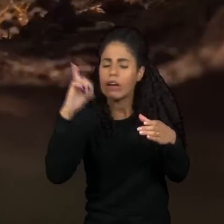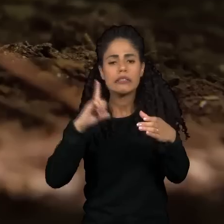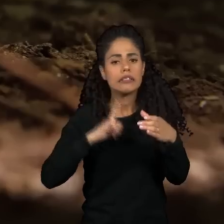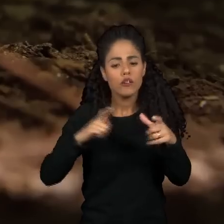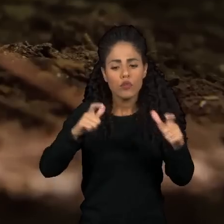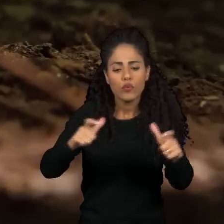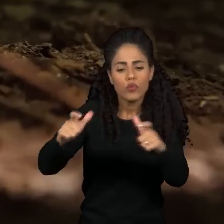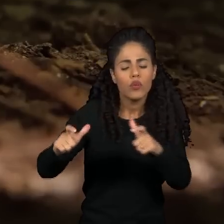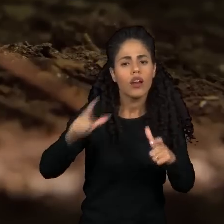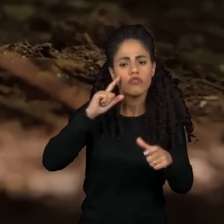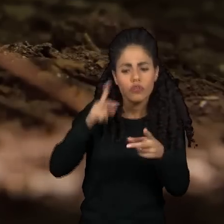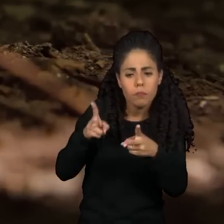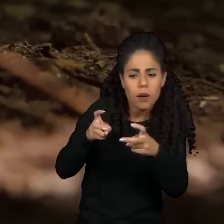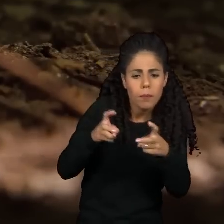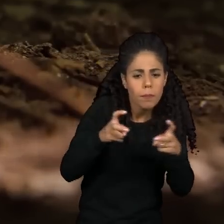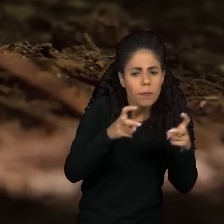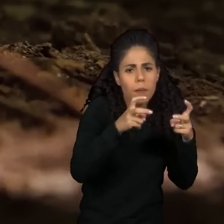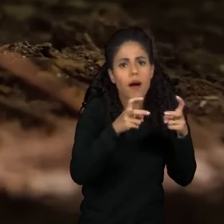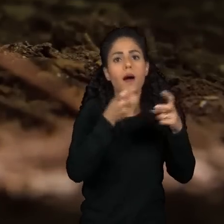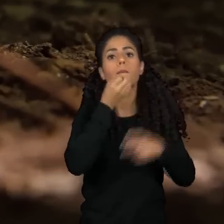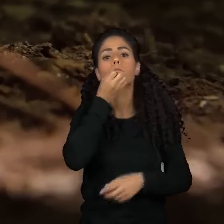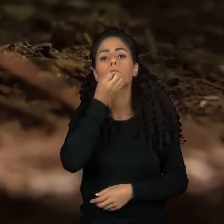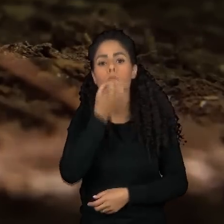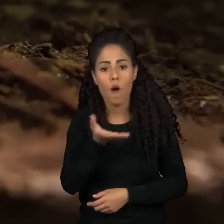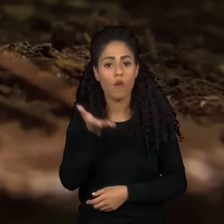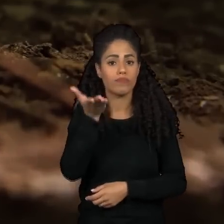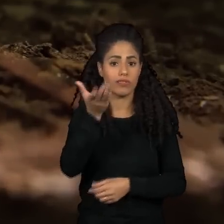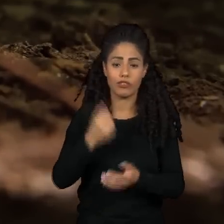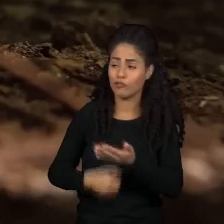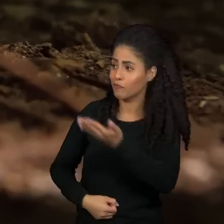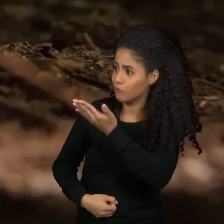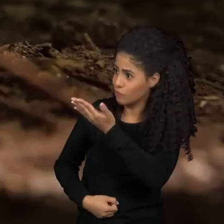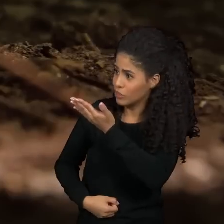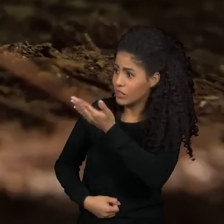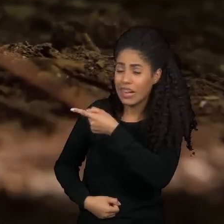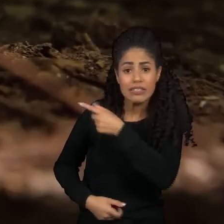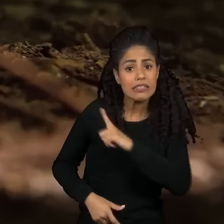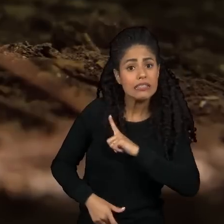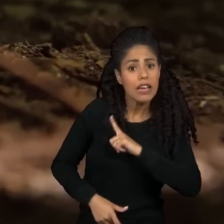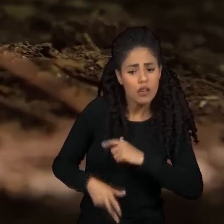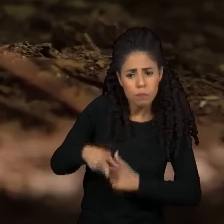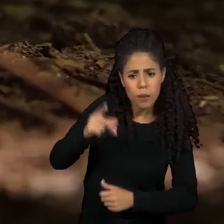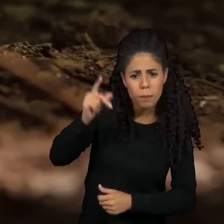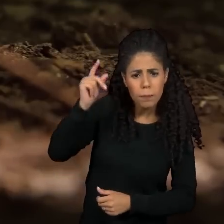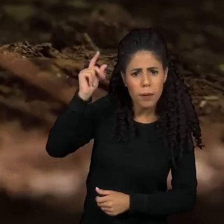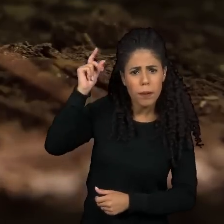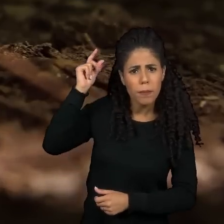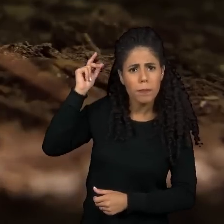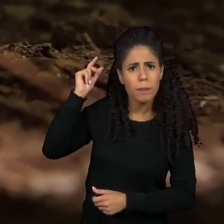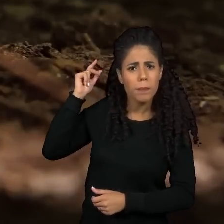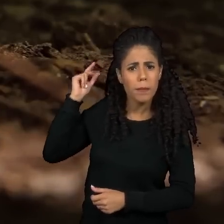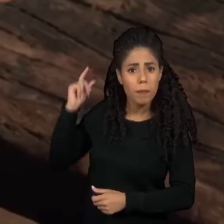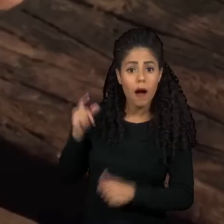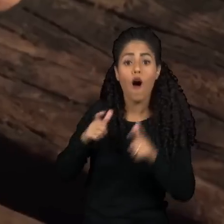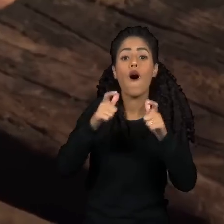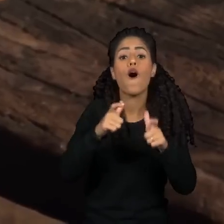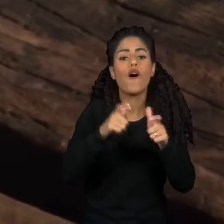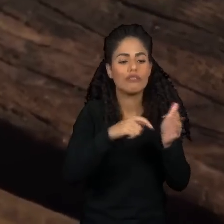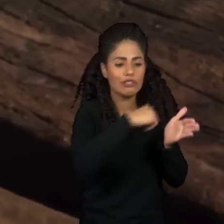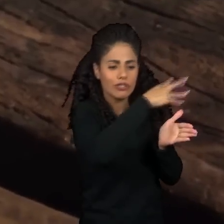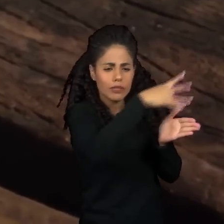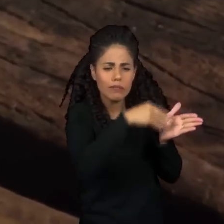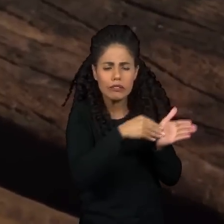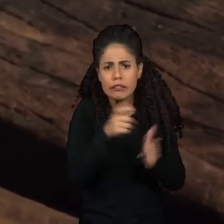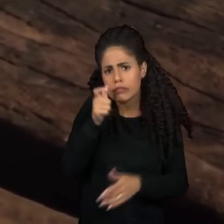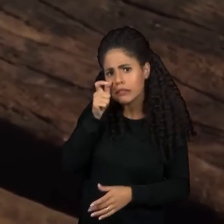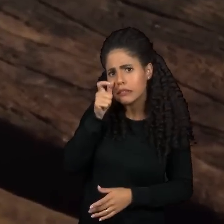vê o material cerâmico aflorando. Na verdade, as cerâmicas mais antigas das Américas foram produzidas primeiro na Amazônia. O que é muito interessante é